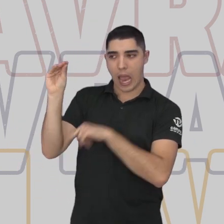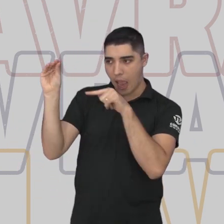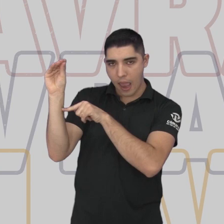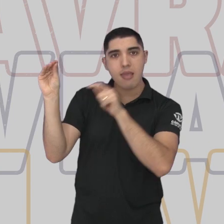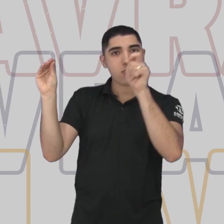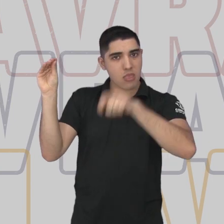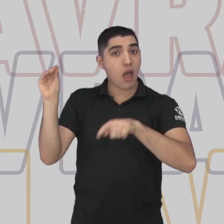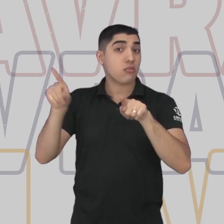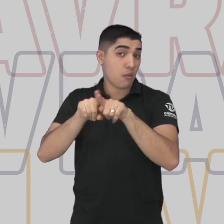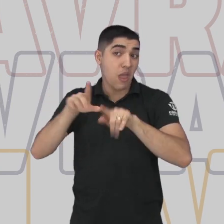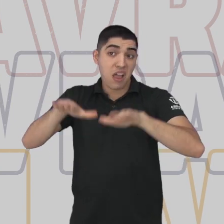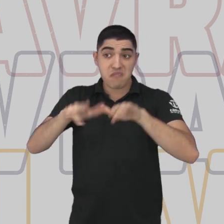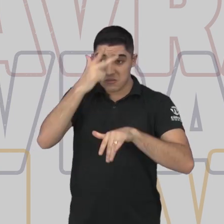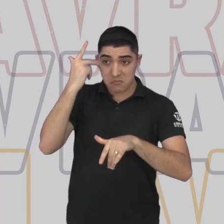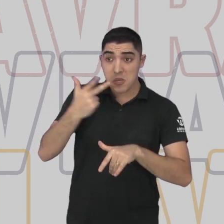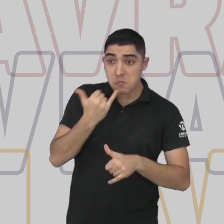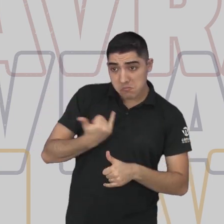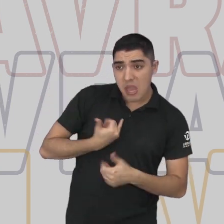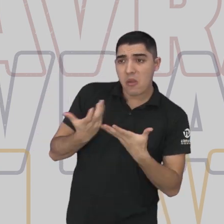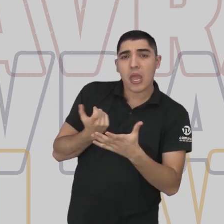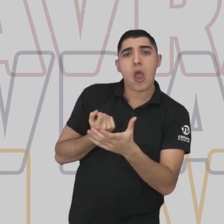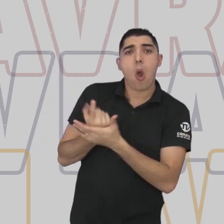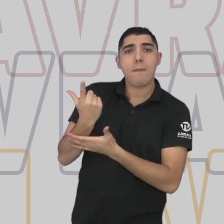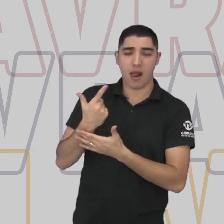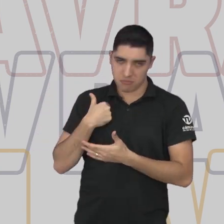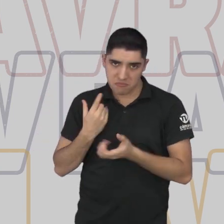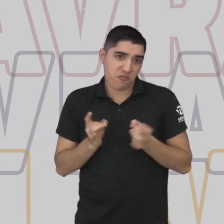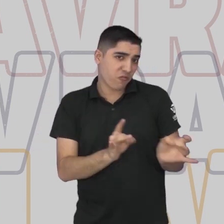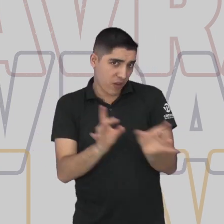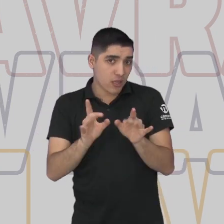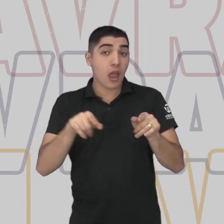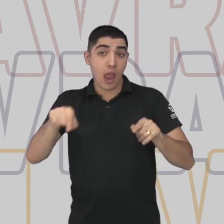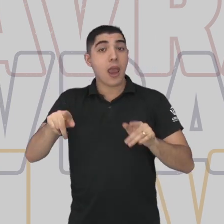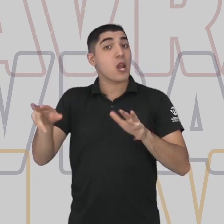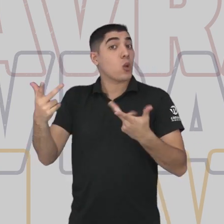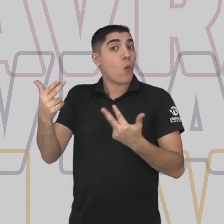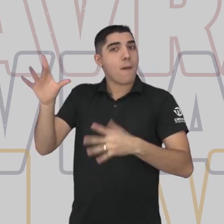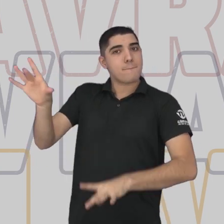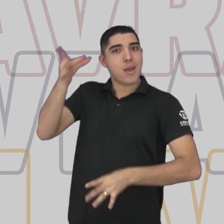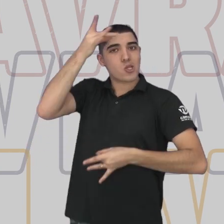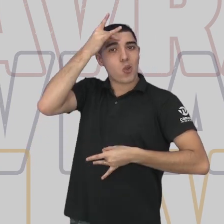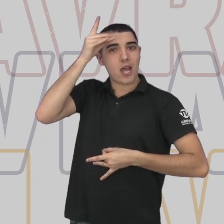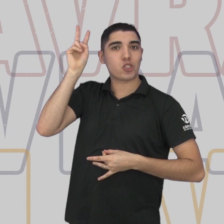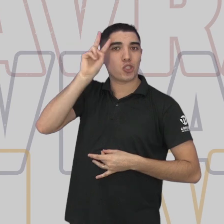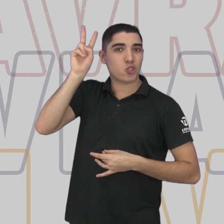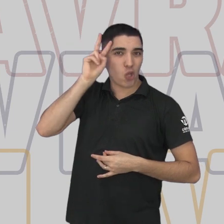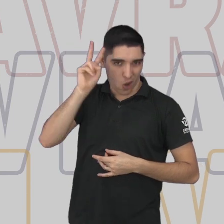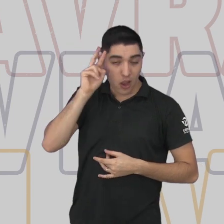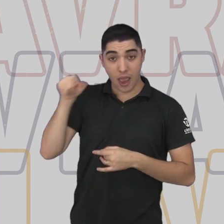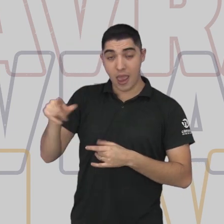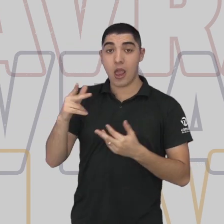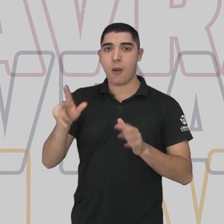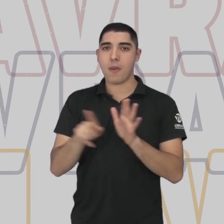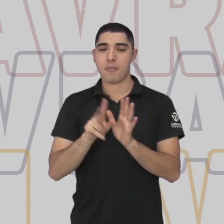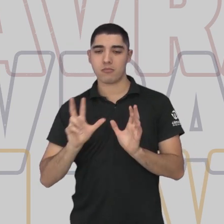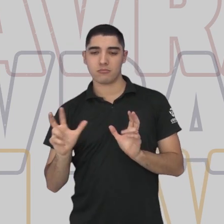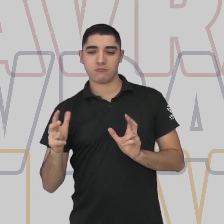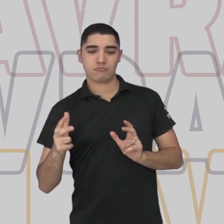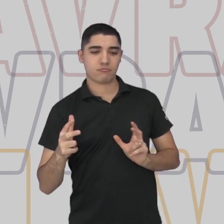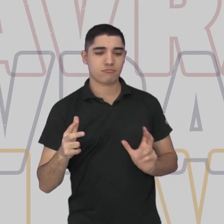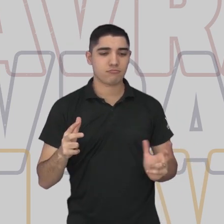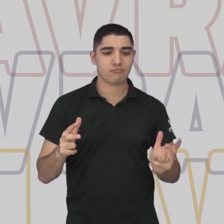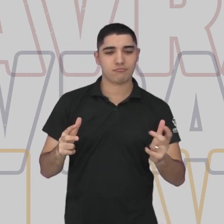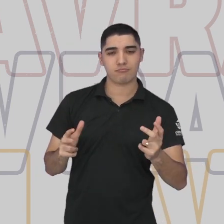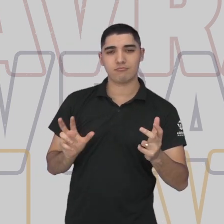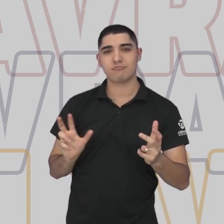acabo vendendo, acabo sendo um produto, que são personagens da história e do livro, que no caso aqui é o Preguiça, que